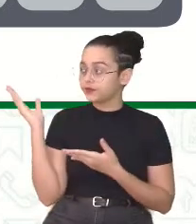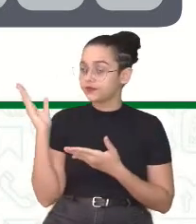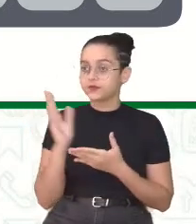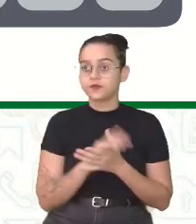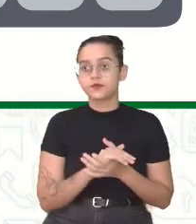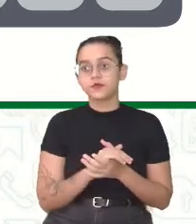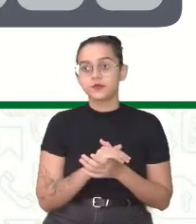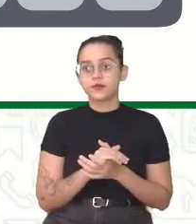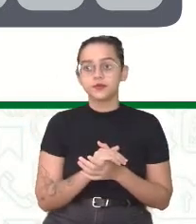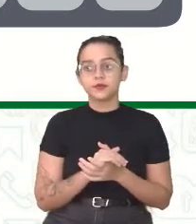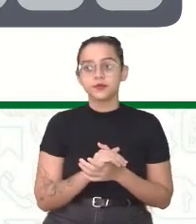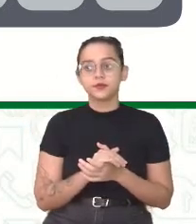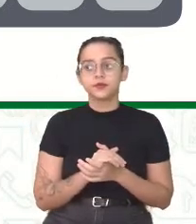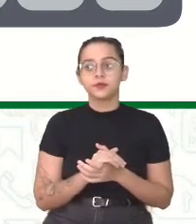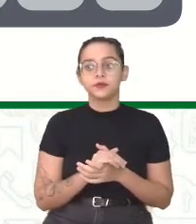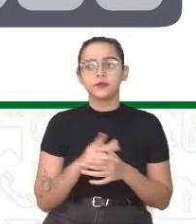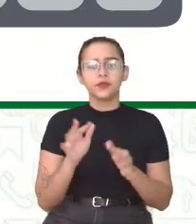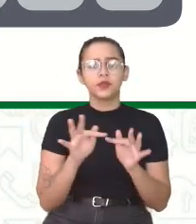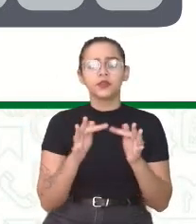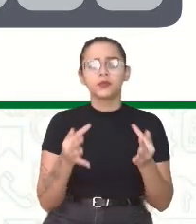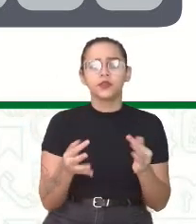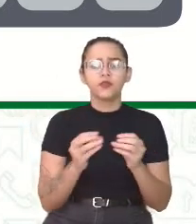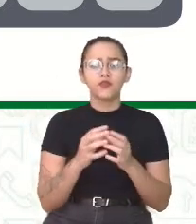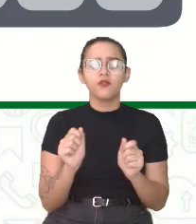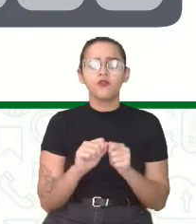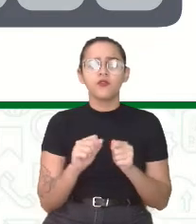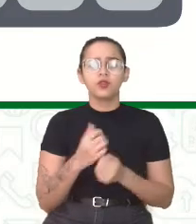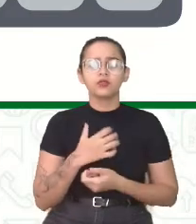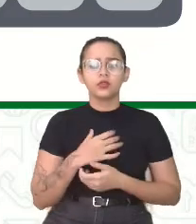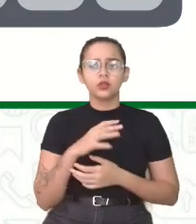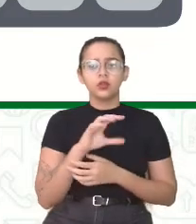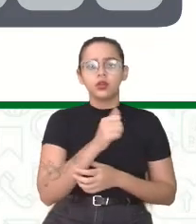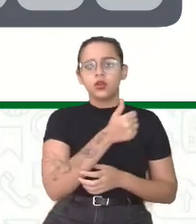meu pai e meu avô, eles simplesmente fazem de uma forma que é o seguinte,